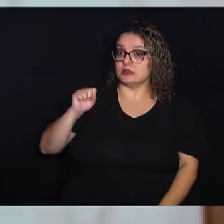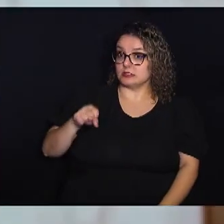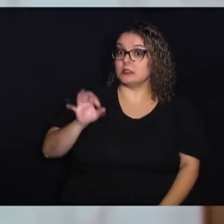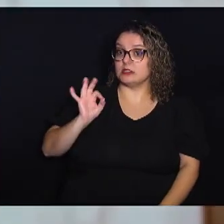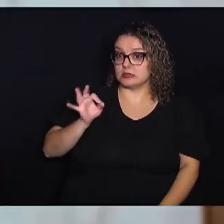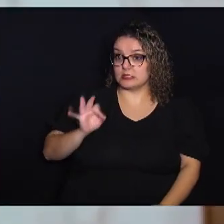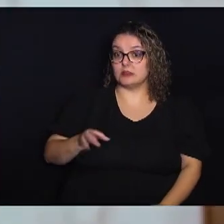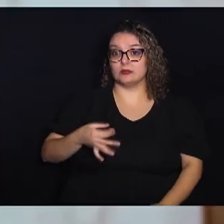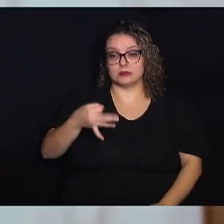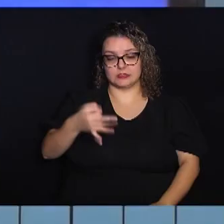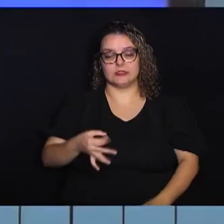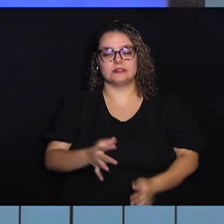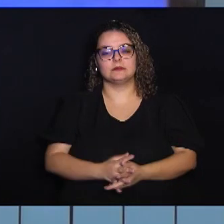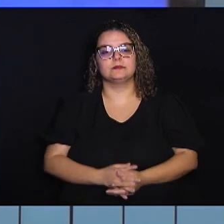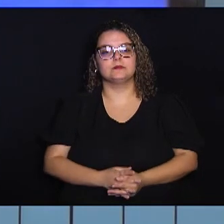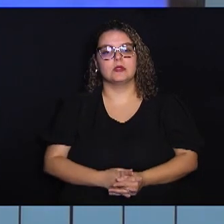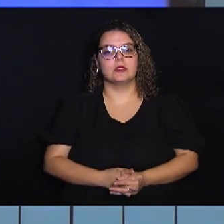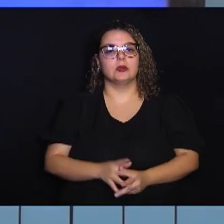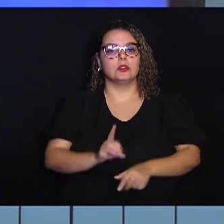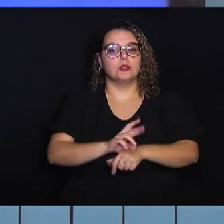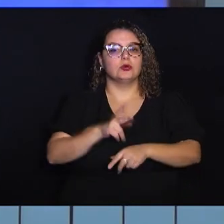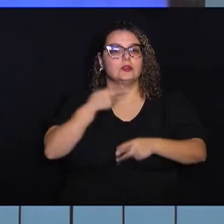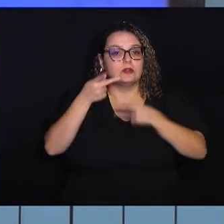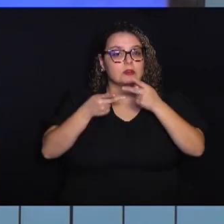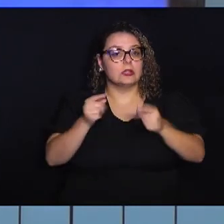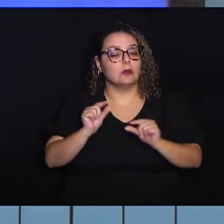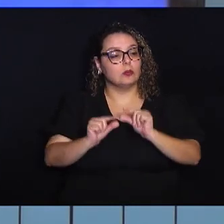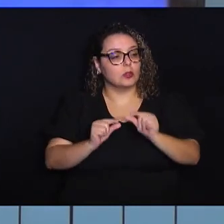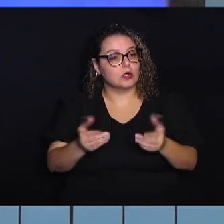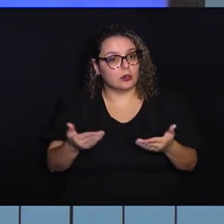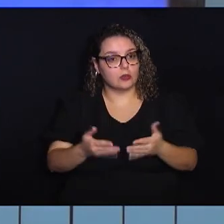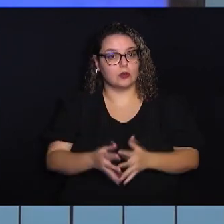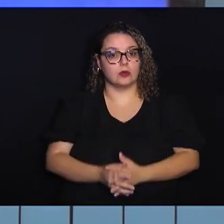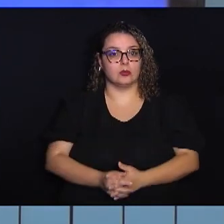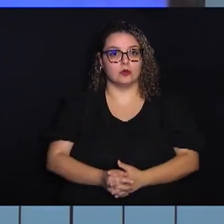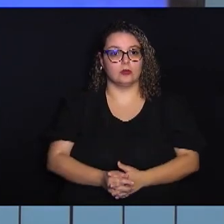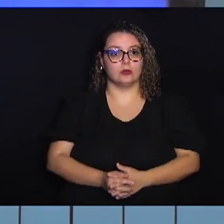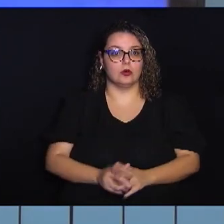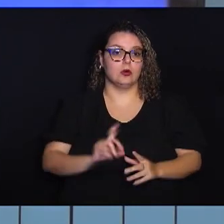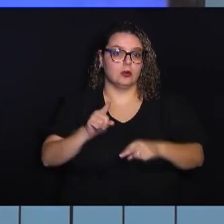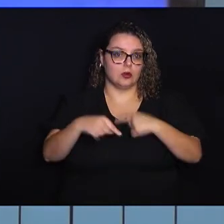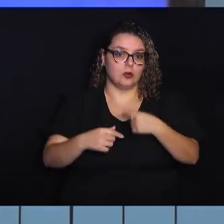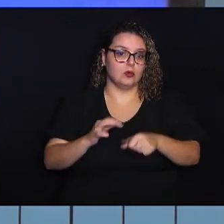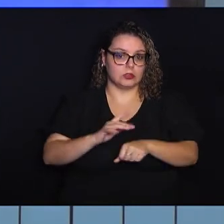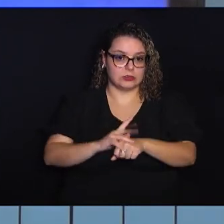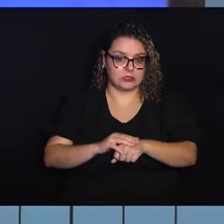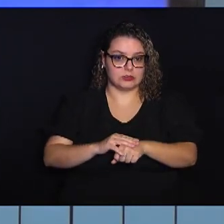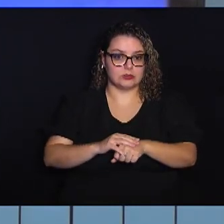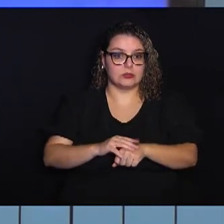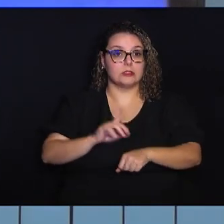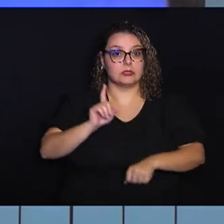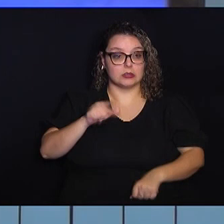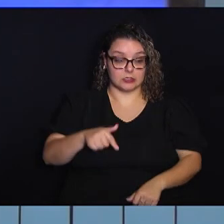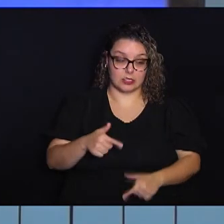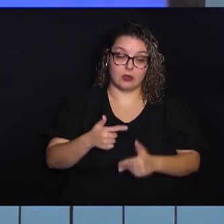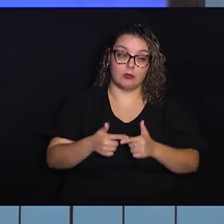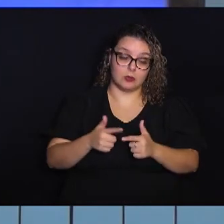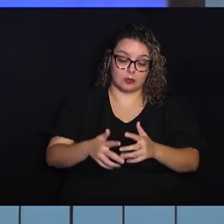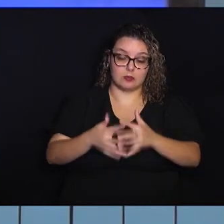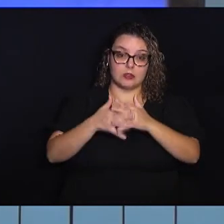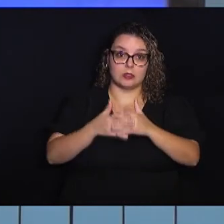Exato, com certeza. Doutor, vamos falar um pouquinho agora sobre outras doenças que também geram bastante